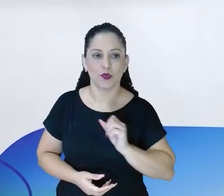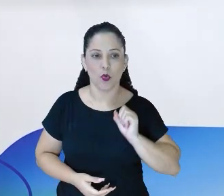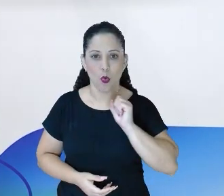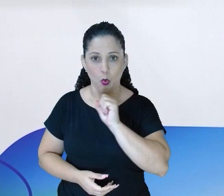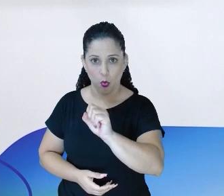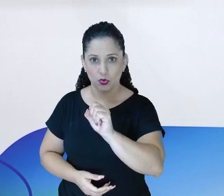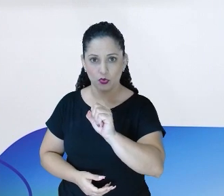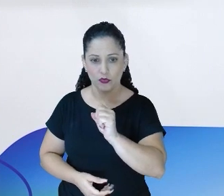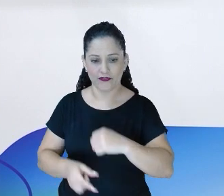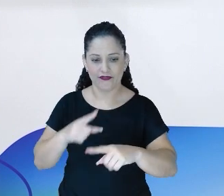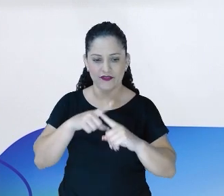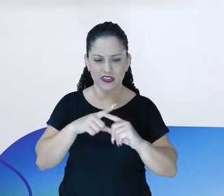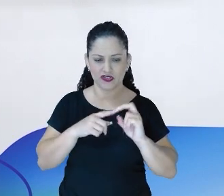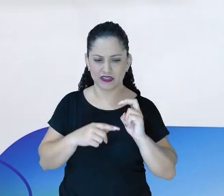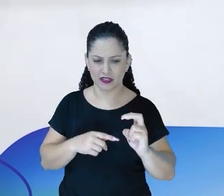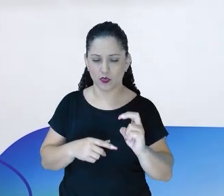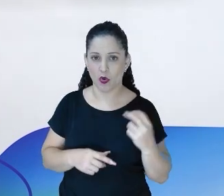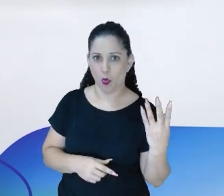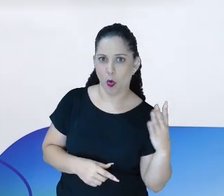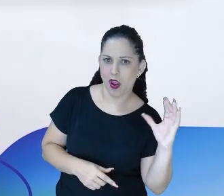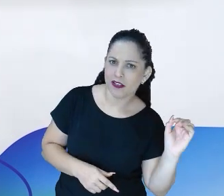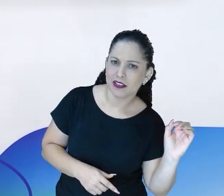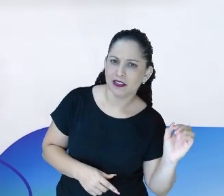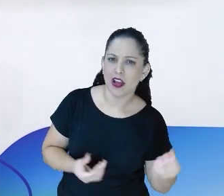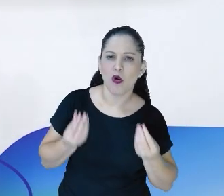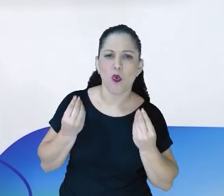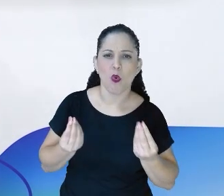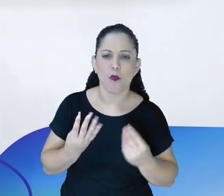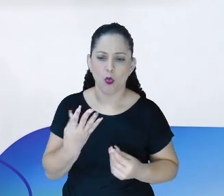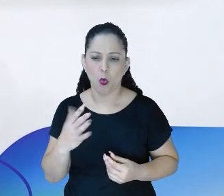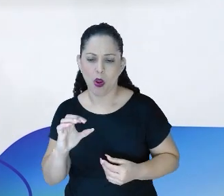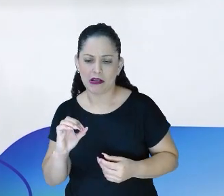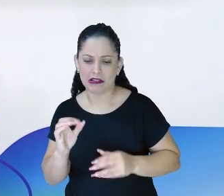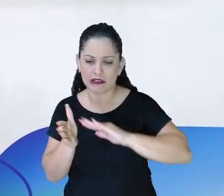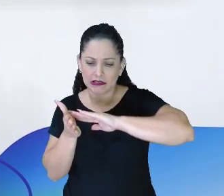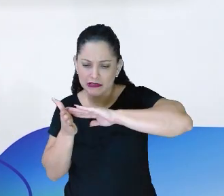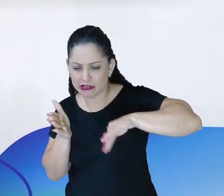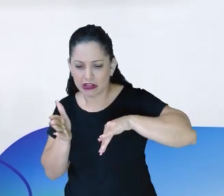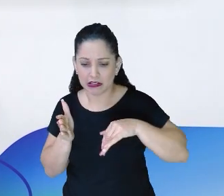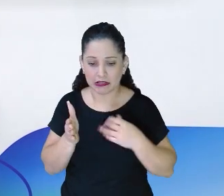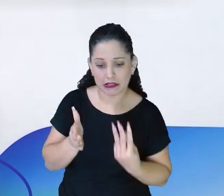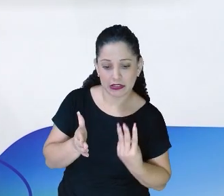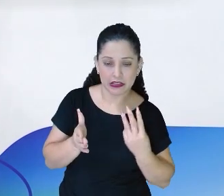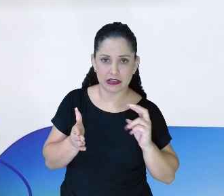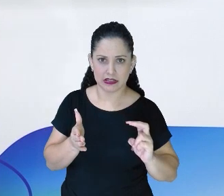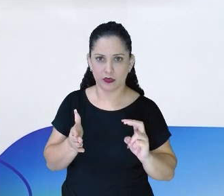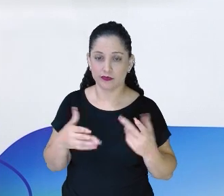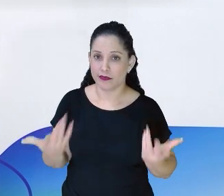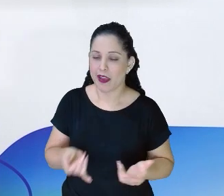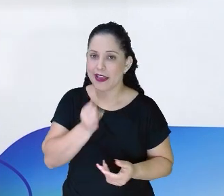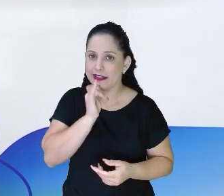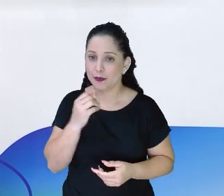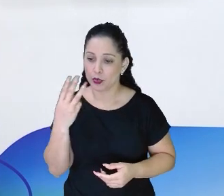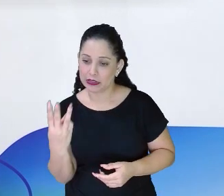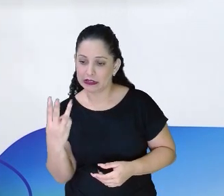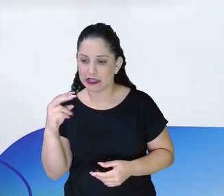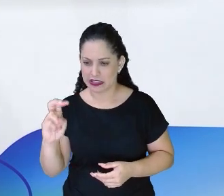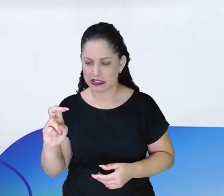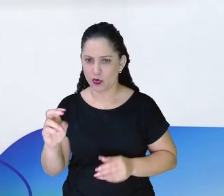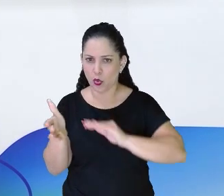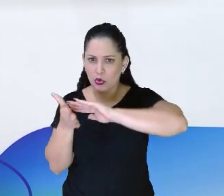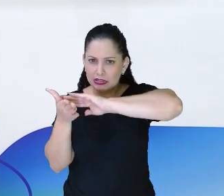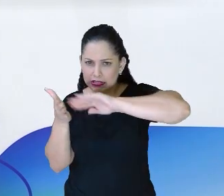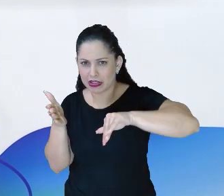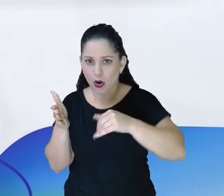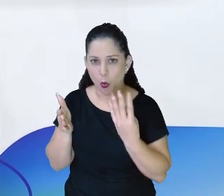Eu posso tirar 40 de 35? Se eu tiver 35 lápis aqui, eu posso